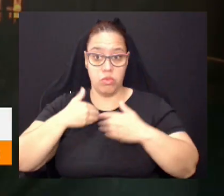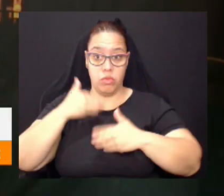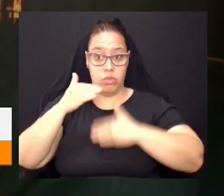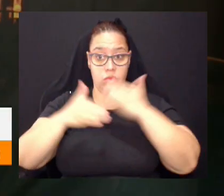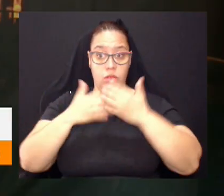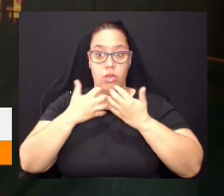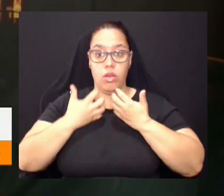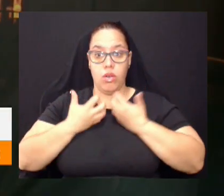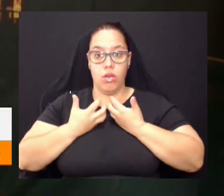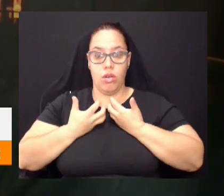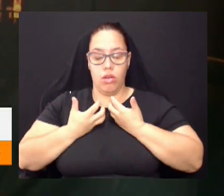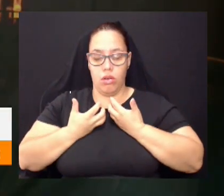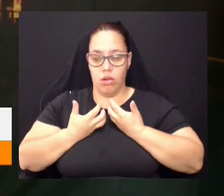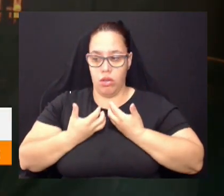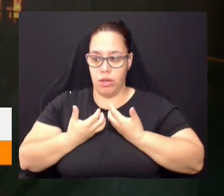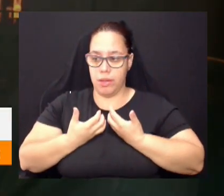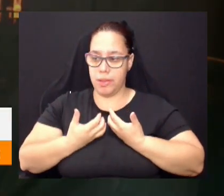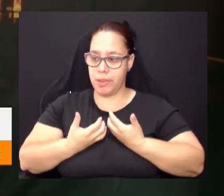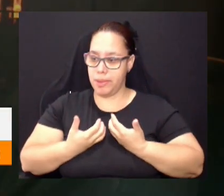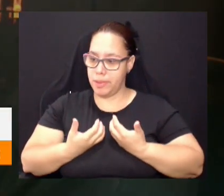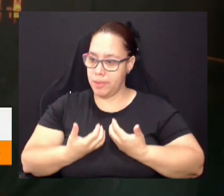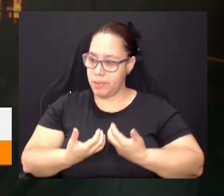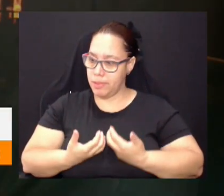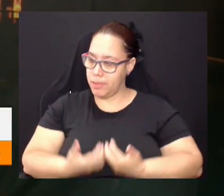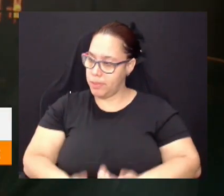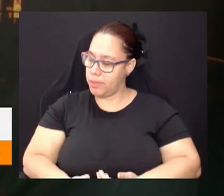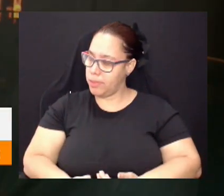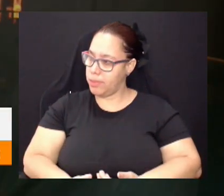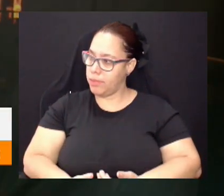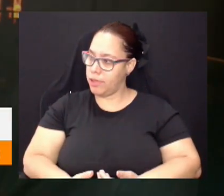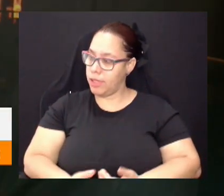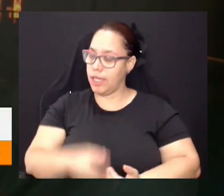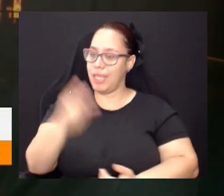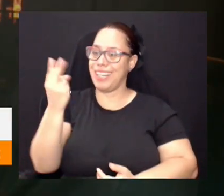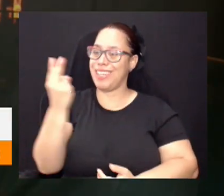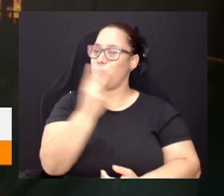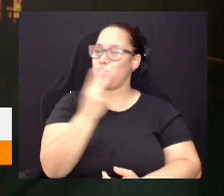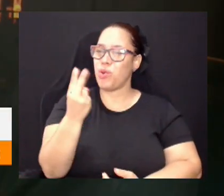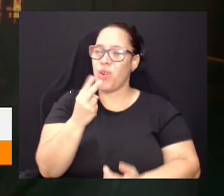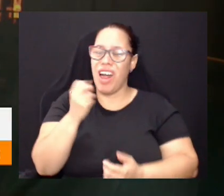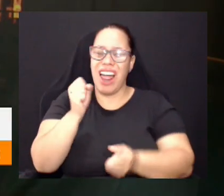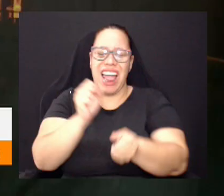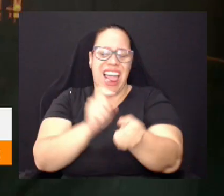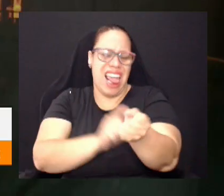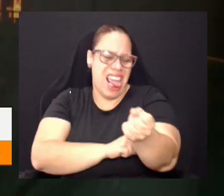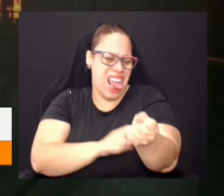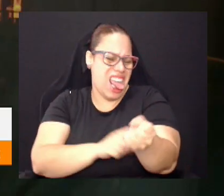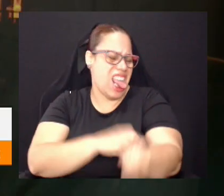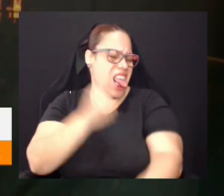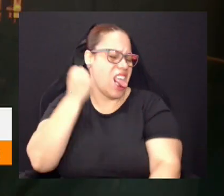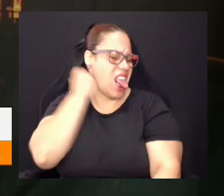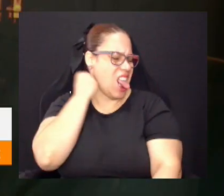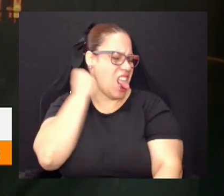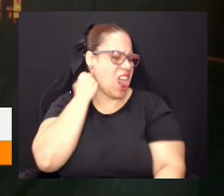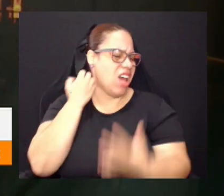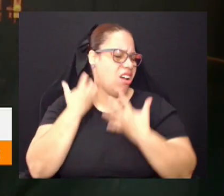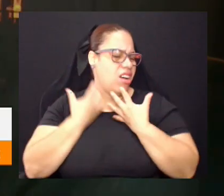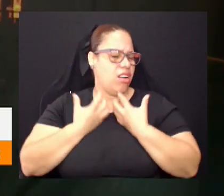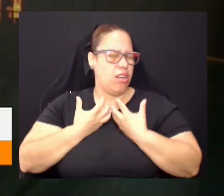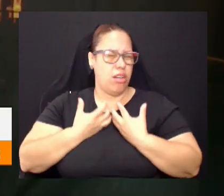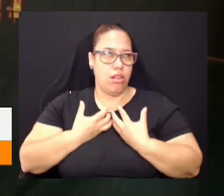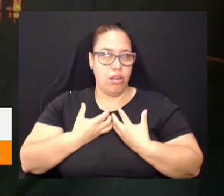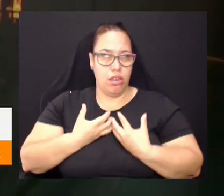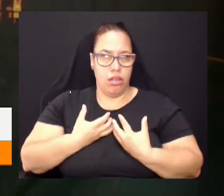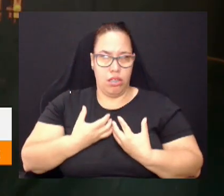físico profundo em ambos os parceiros, né? O estresse Uhum. emocional, ele drena a nossa energia vital. Chega um momento que você